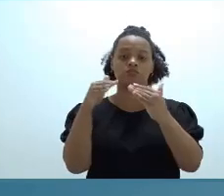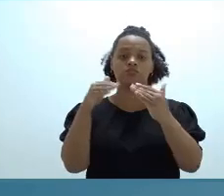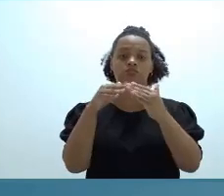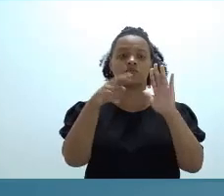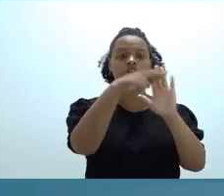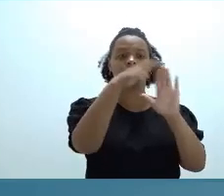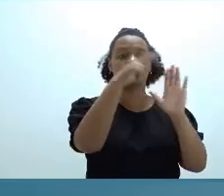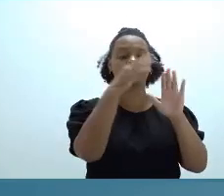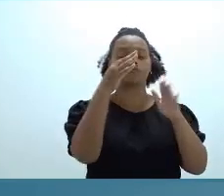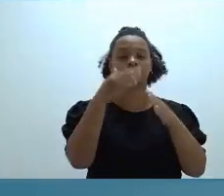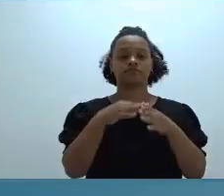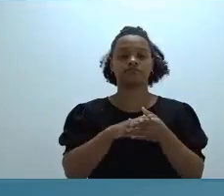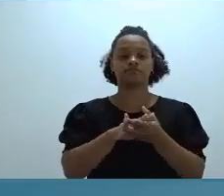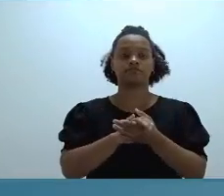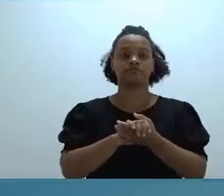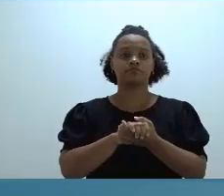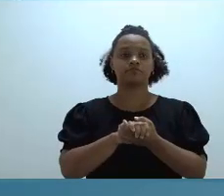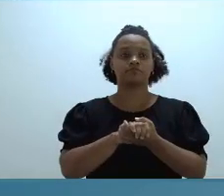relatora, excelência.